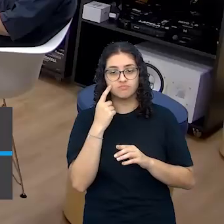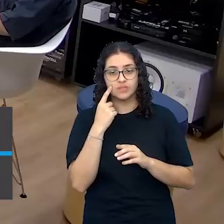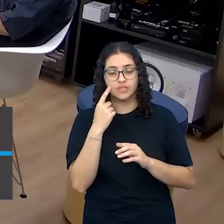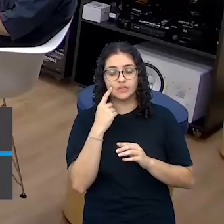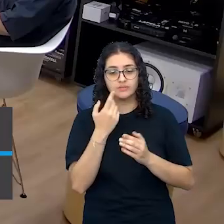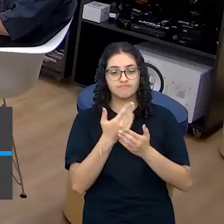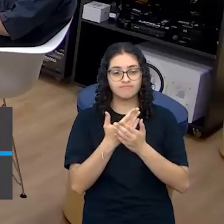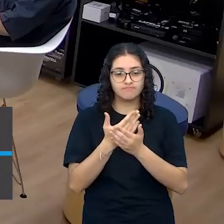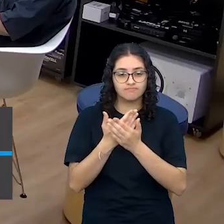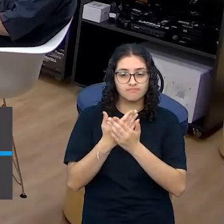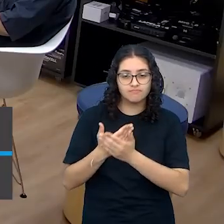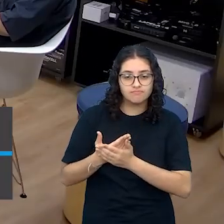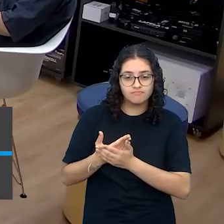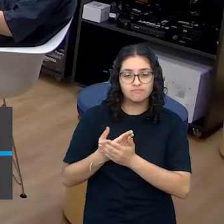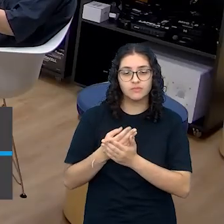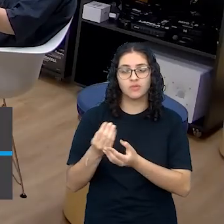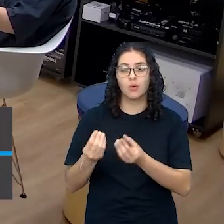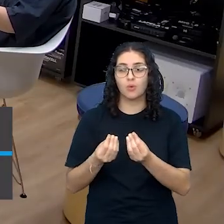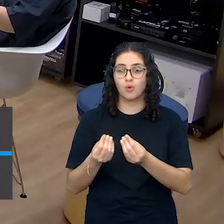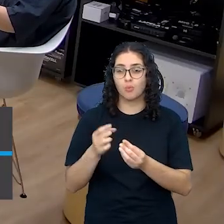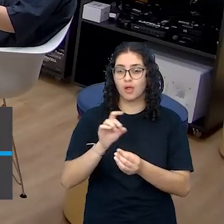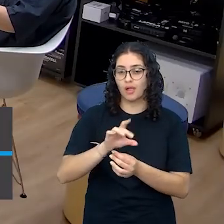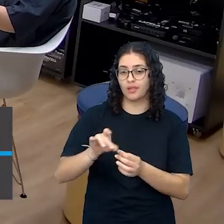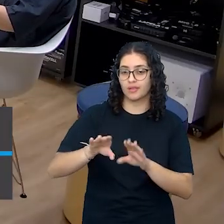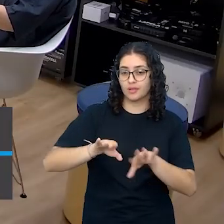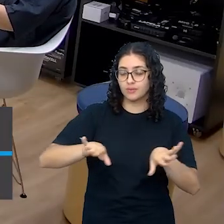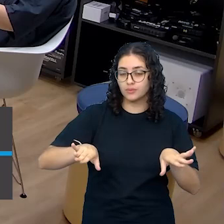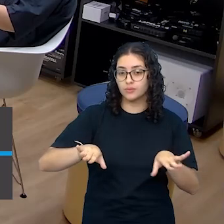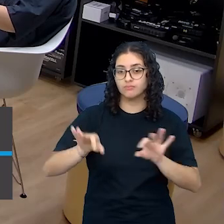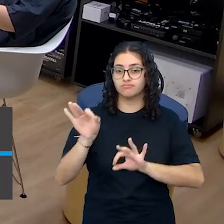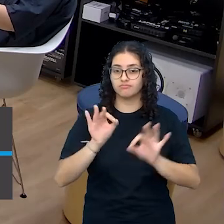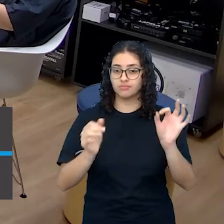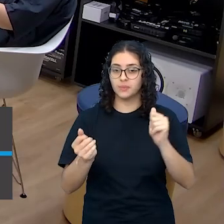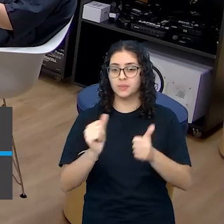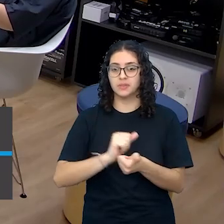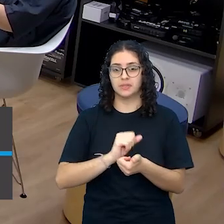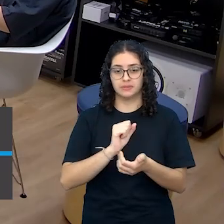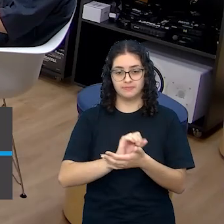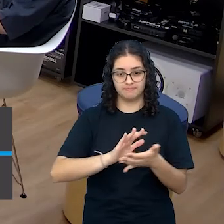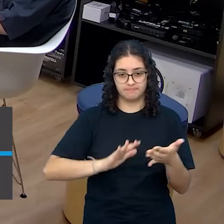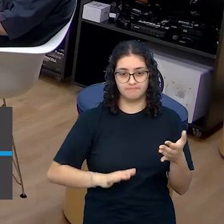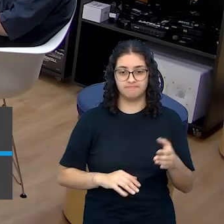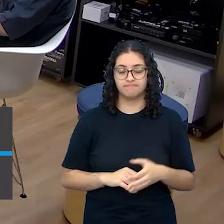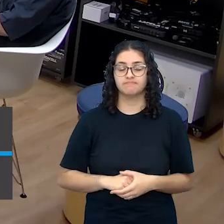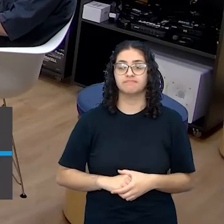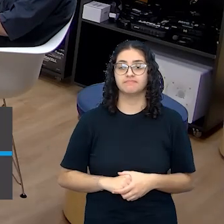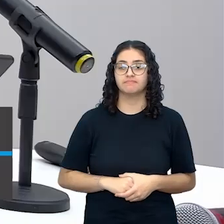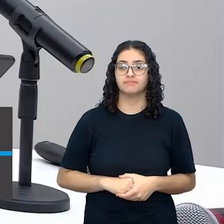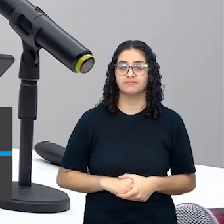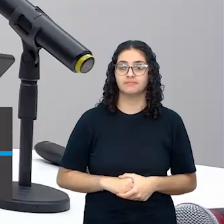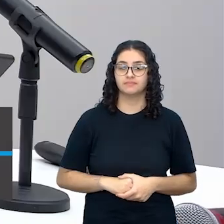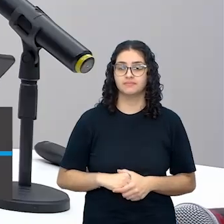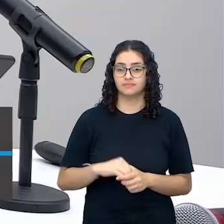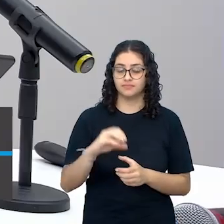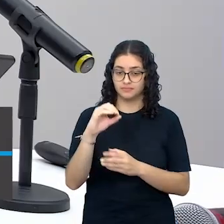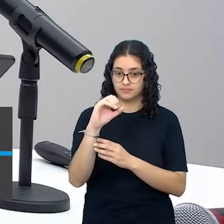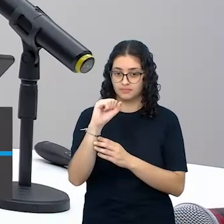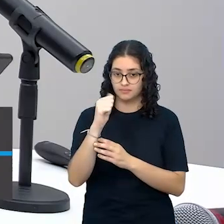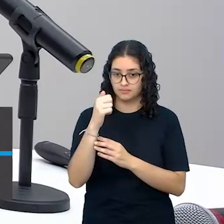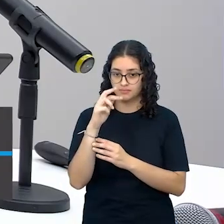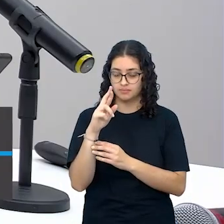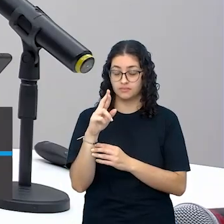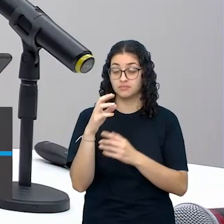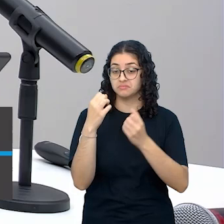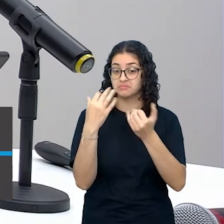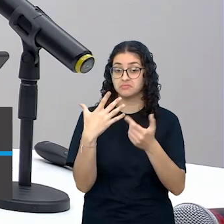professores falando do nivelamento, É né? isso mesmo, Isso é Ana muito Paula importante. aqui. O Oscar aqui falou